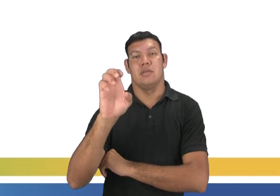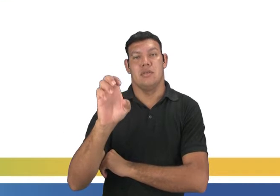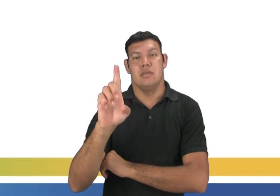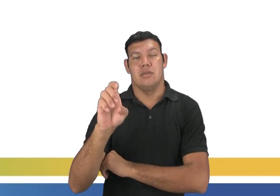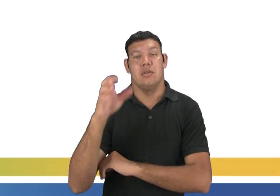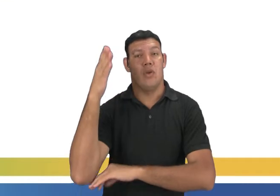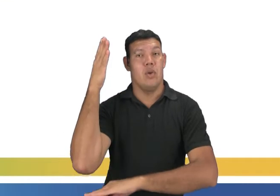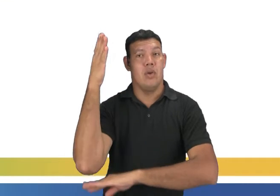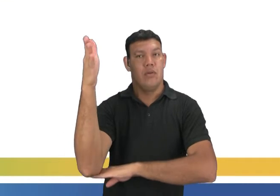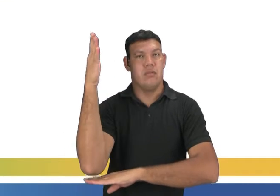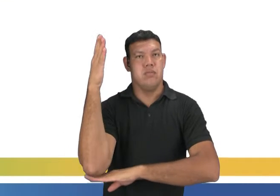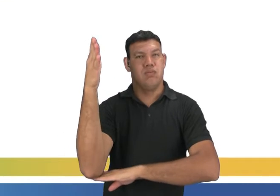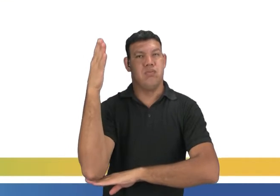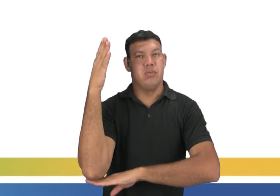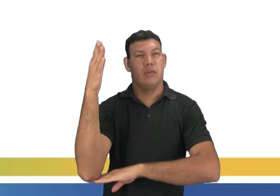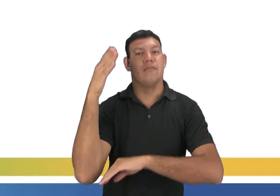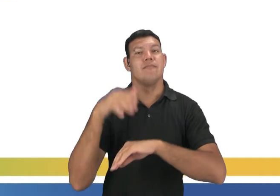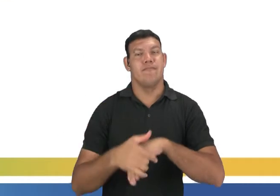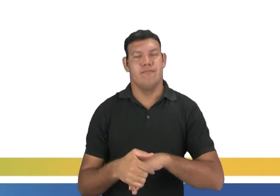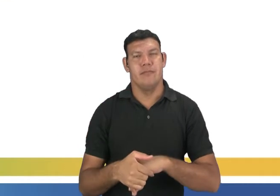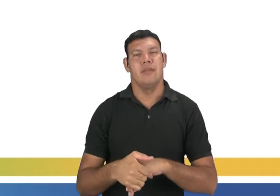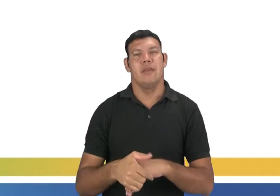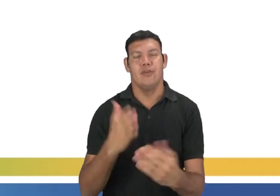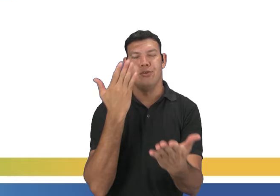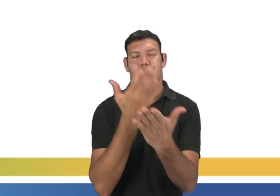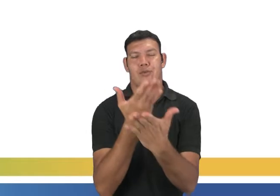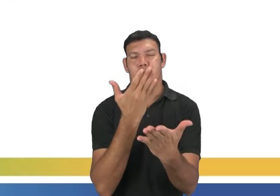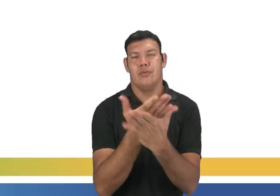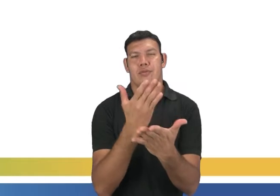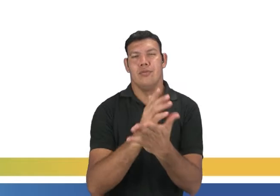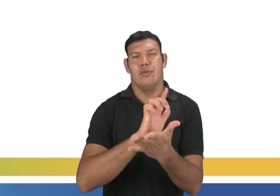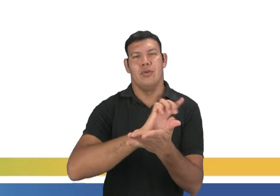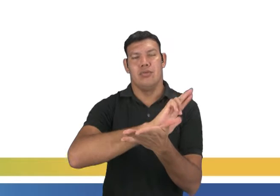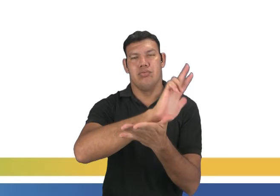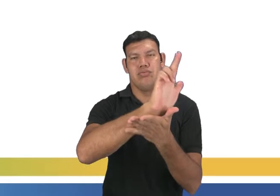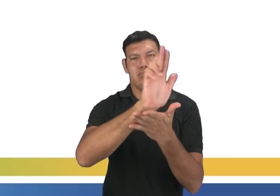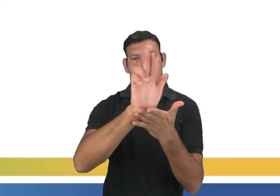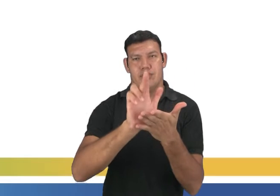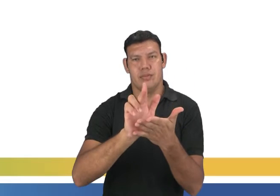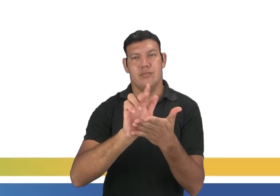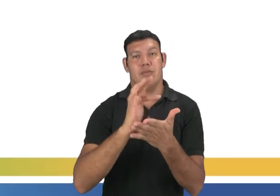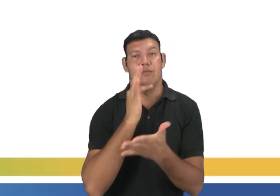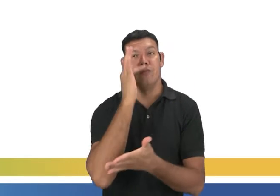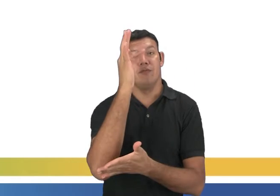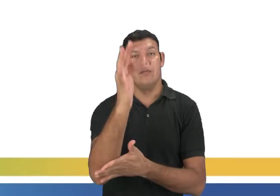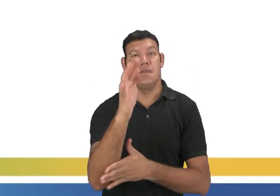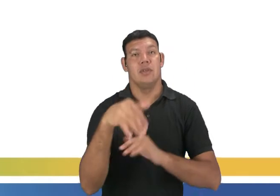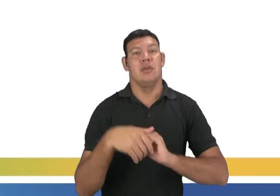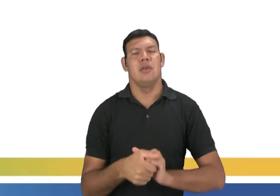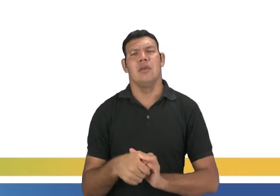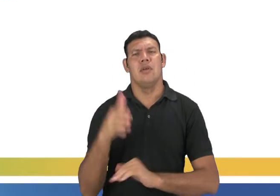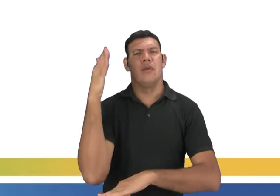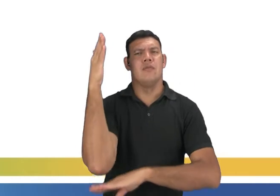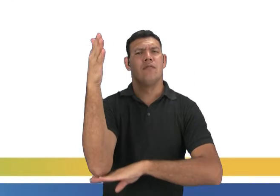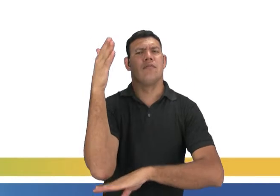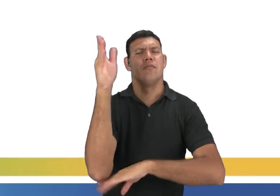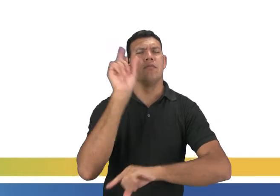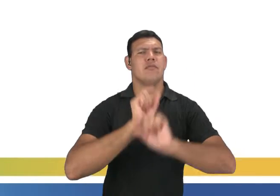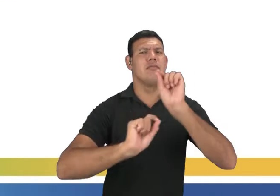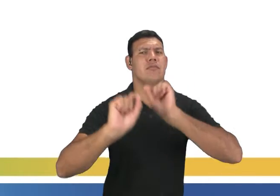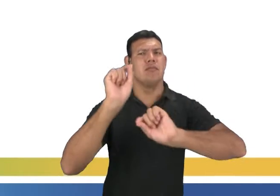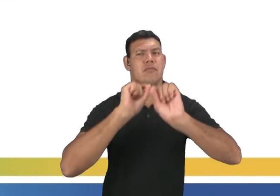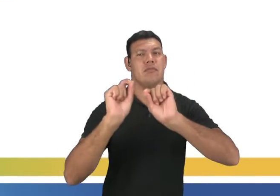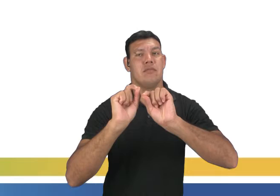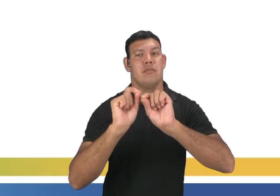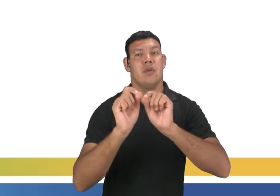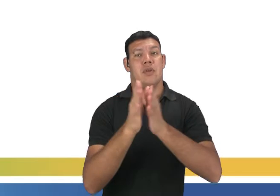vai aparecer em diversas partes do nosso estudo. O que seria a frequência, pessoal? A frequência é uma